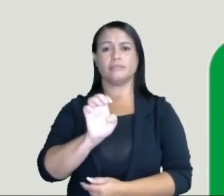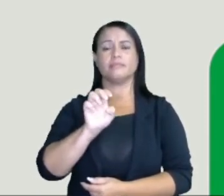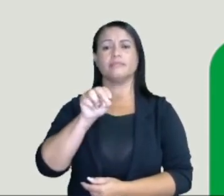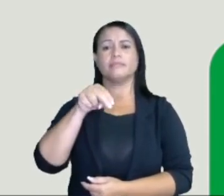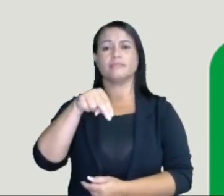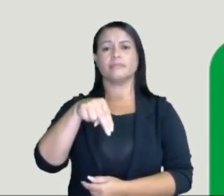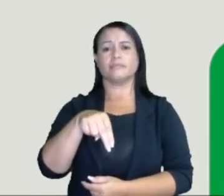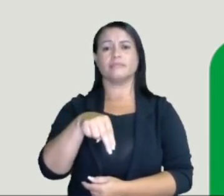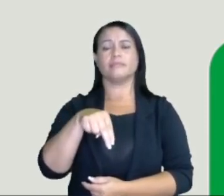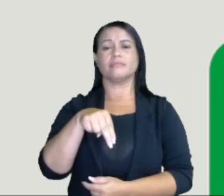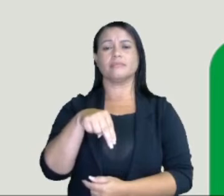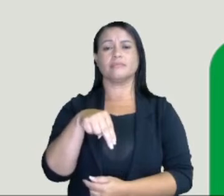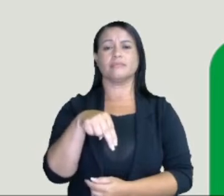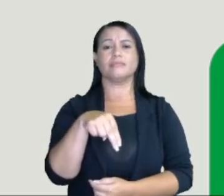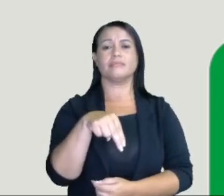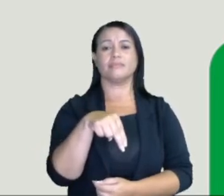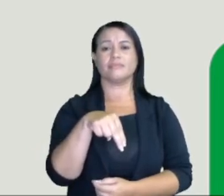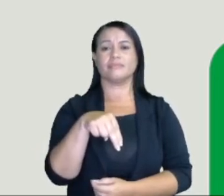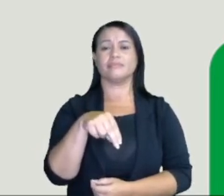E,